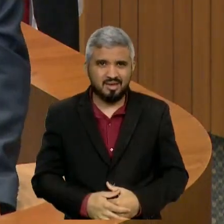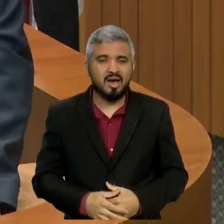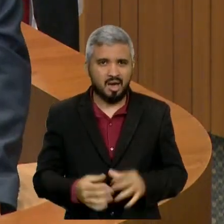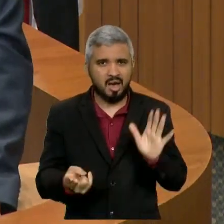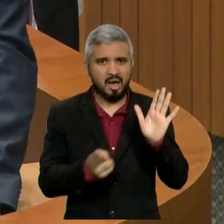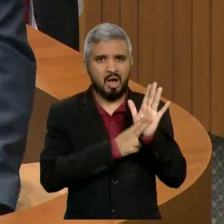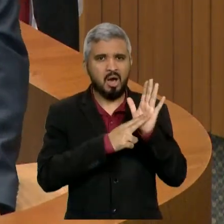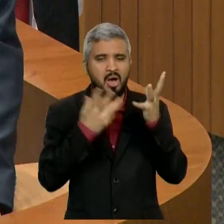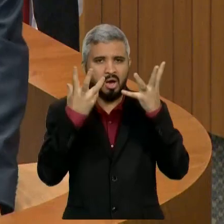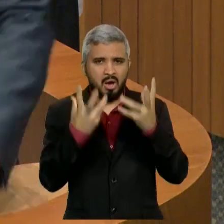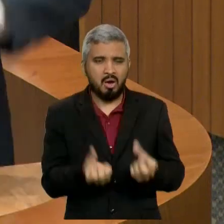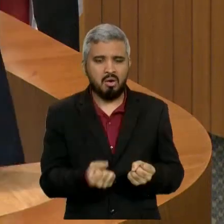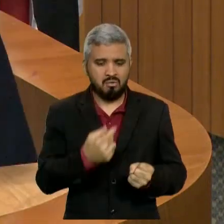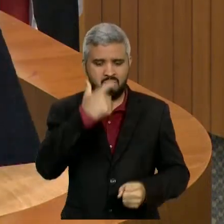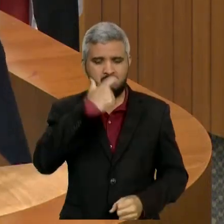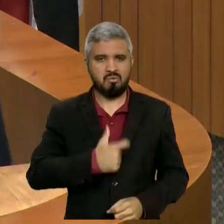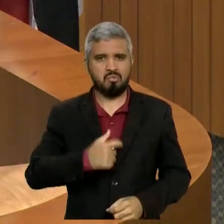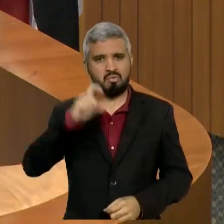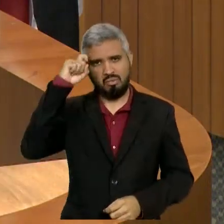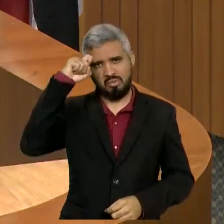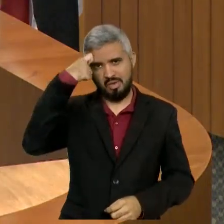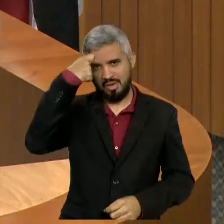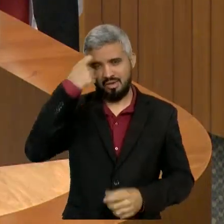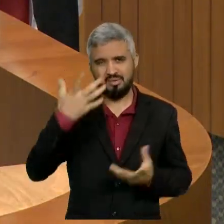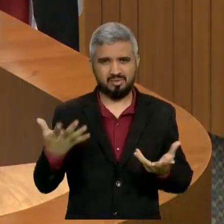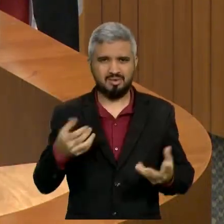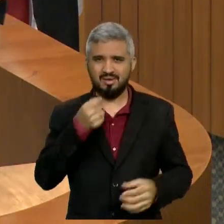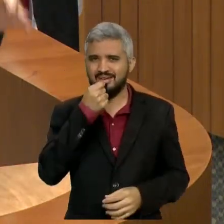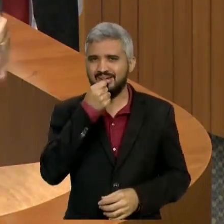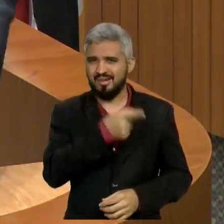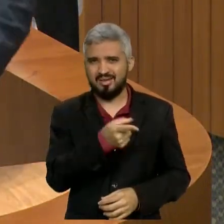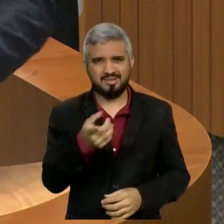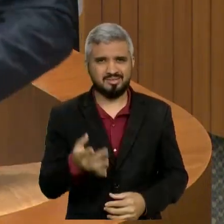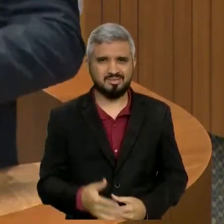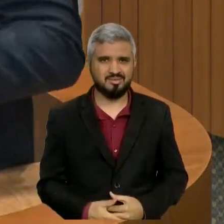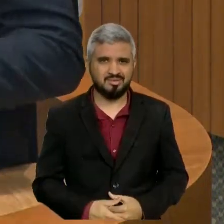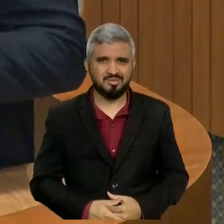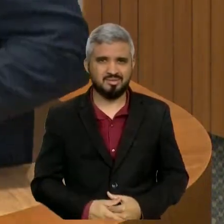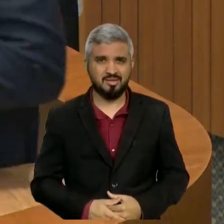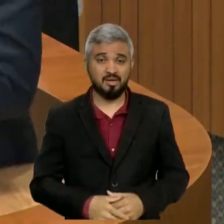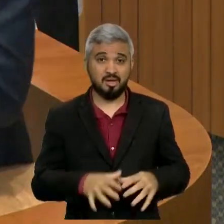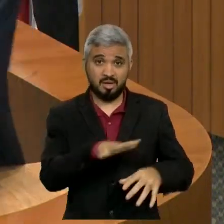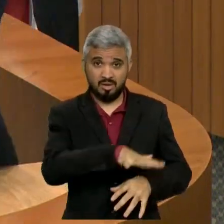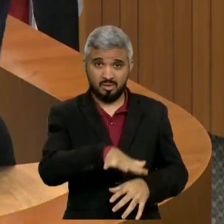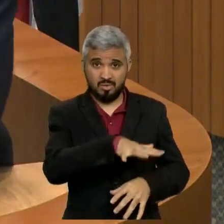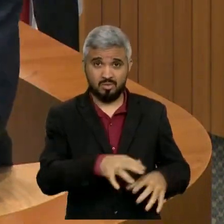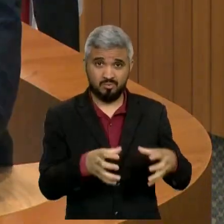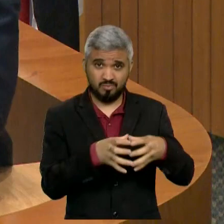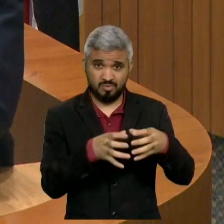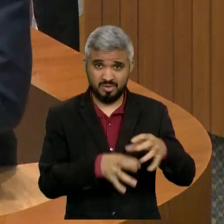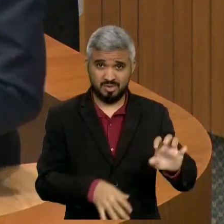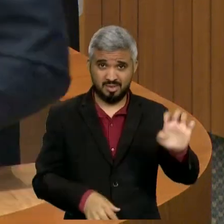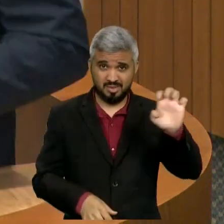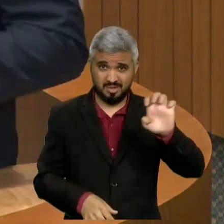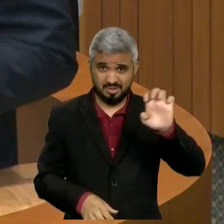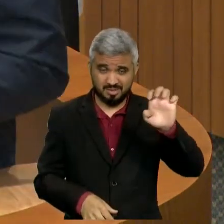para aliviar com os movimentos. É tão engraçado, para vocês verem como esse negócio da esquerda é um negócio tão engraçado,